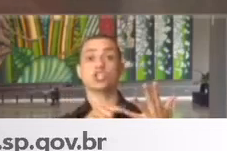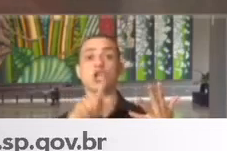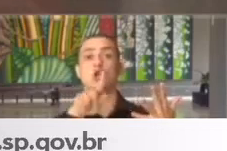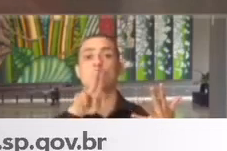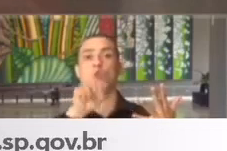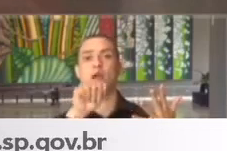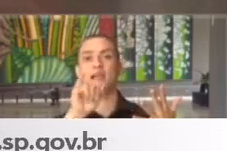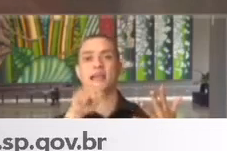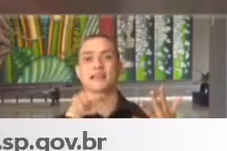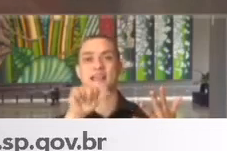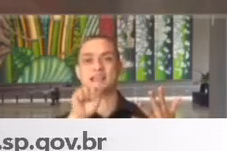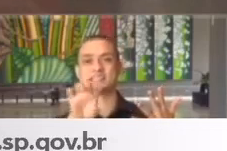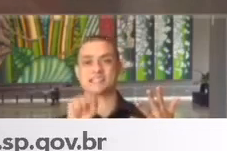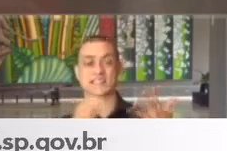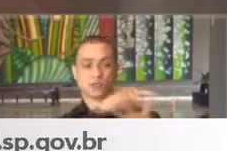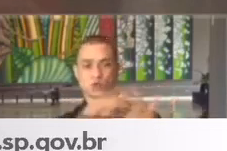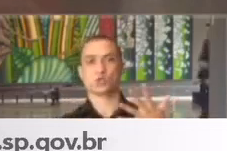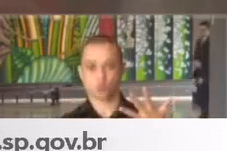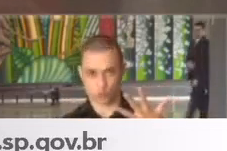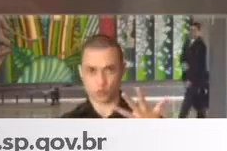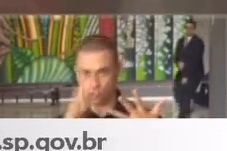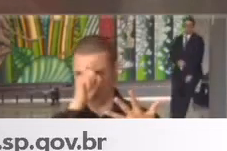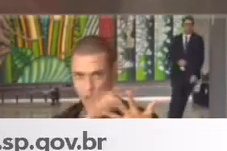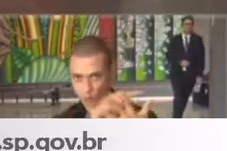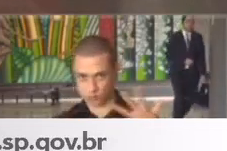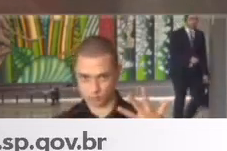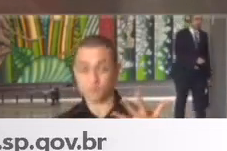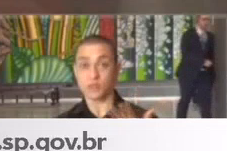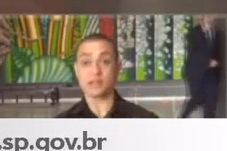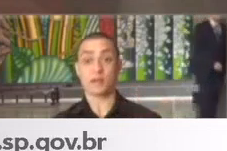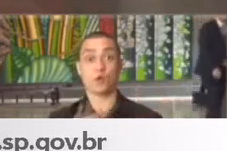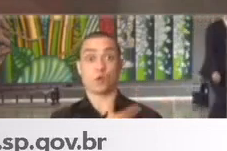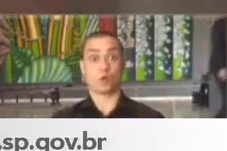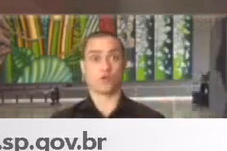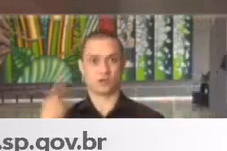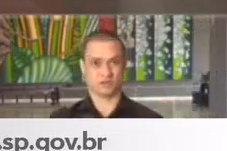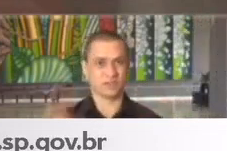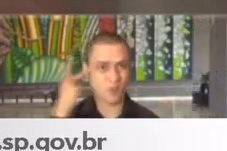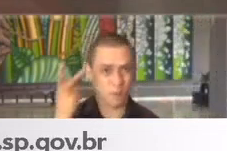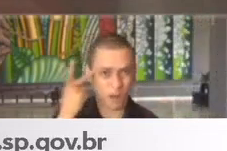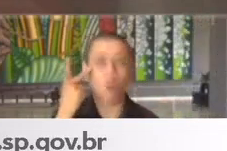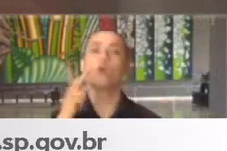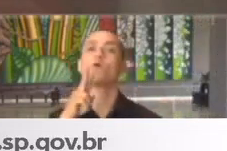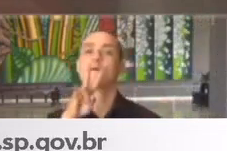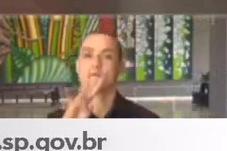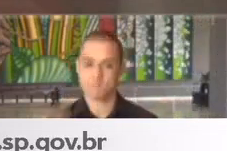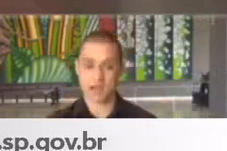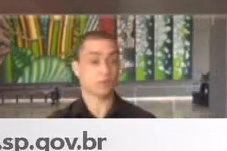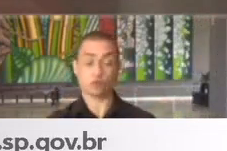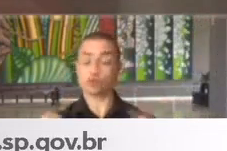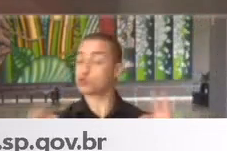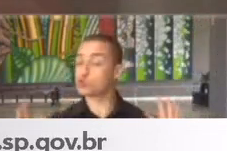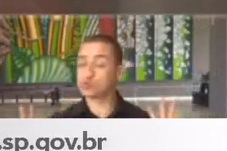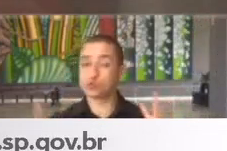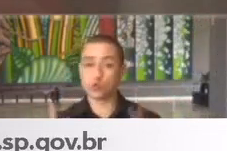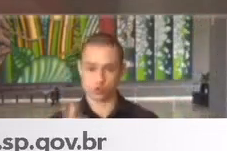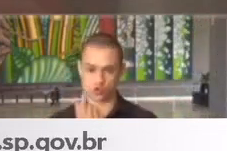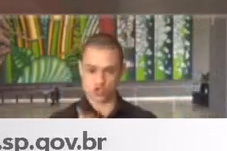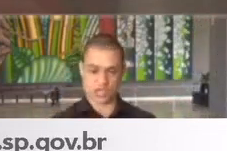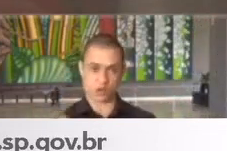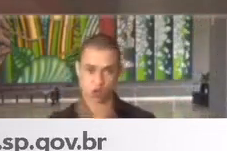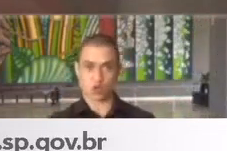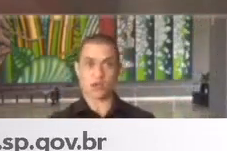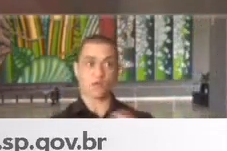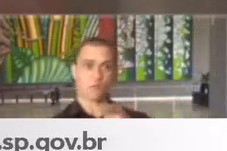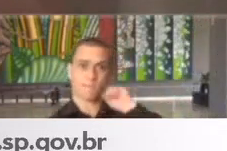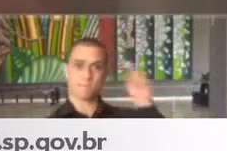Guaianazes. Outra informação importante: o Governo do Estado de São Paulo vai destinar a totalidade de todos os recursos que seriam pagos ao